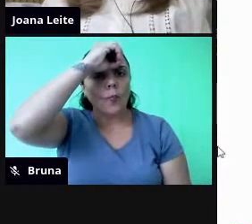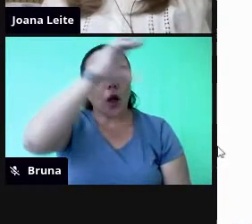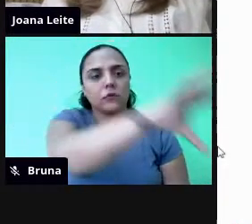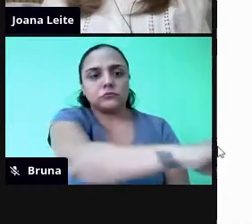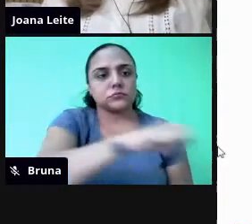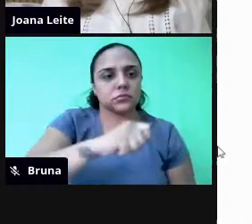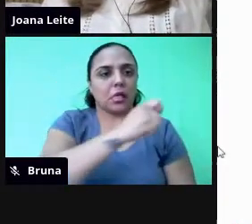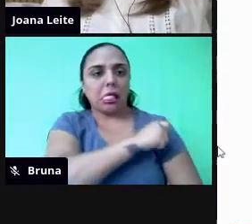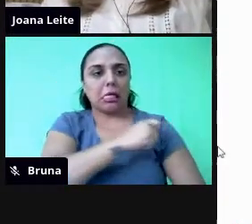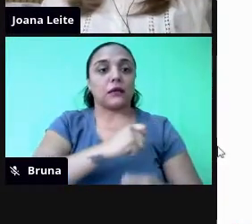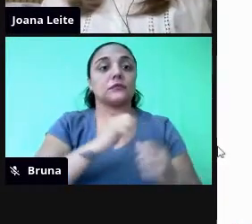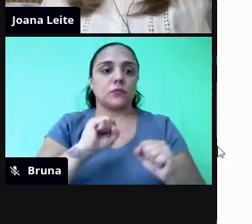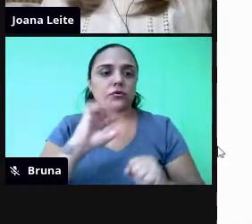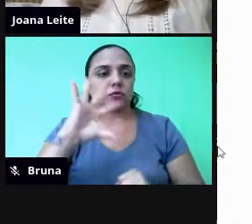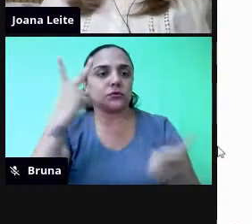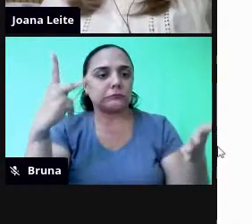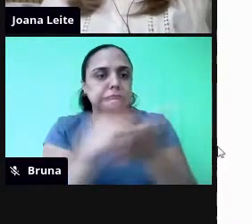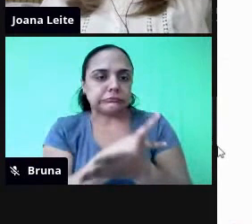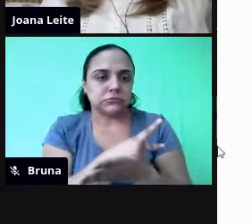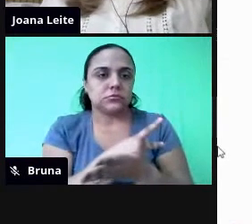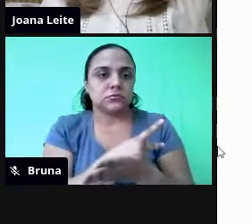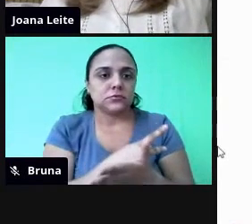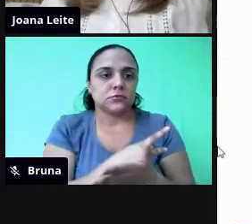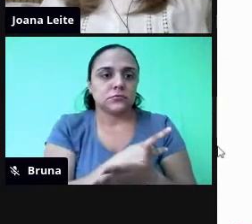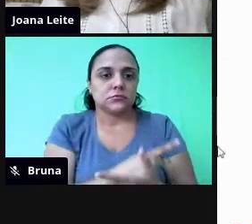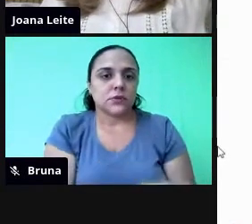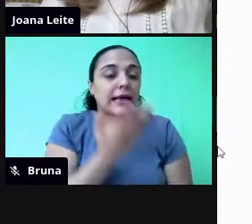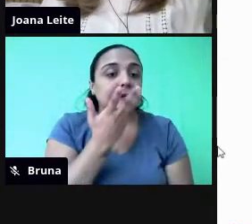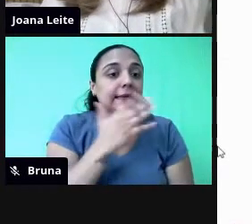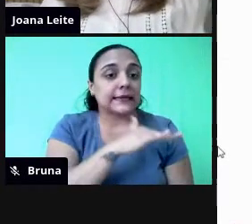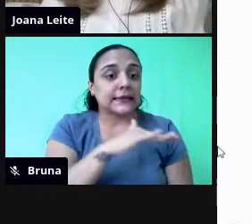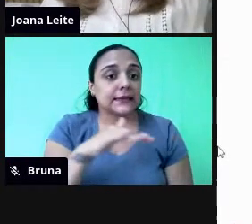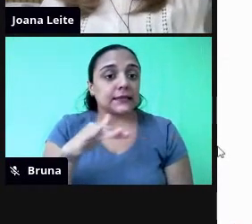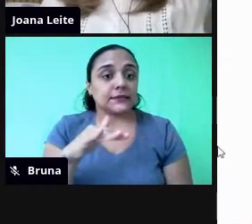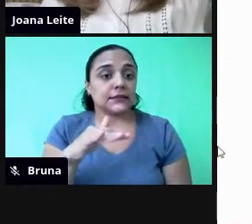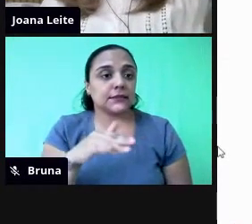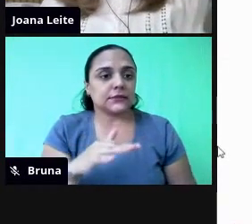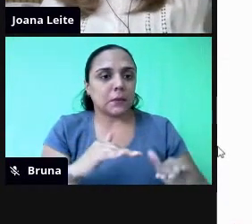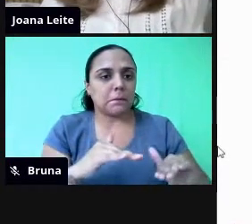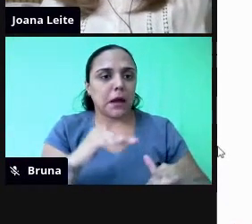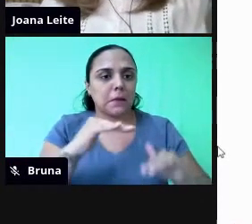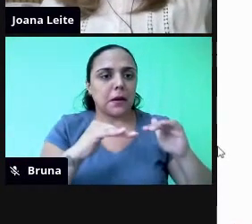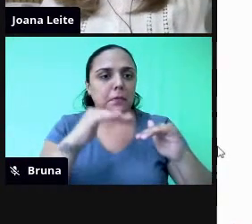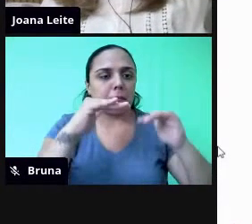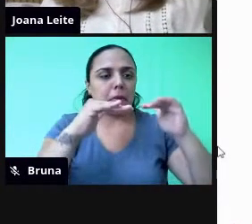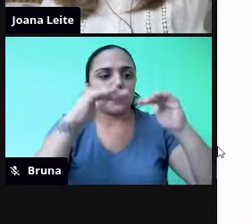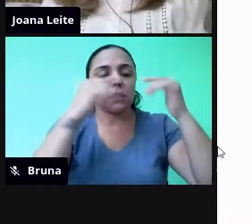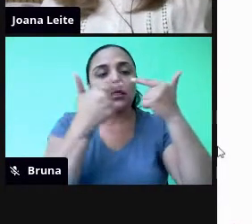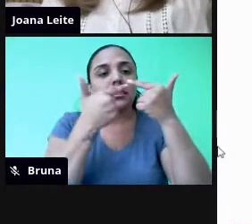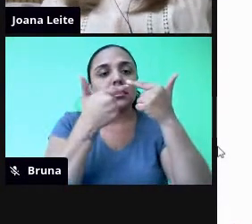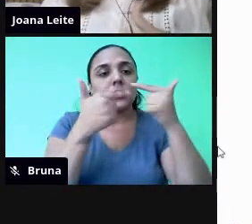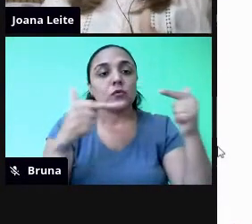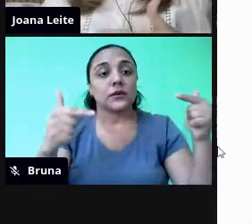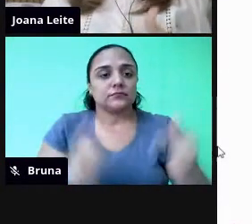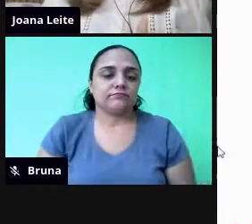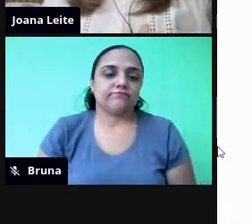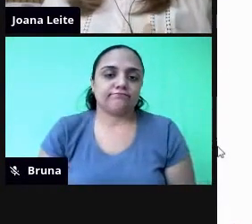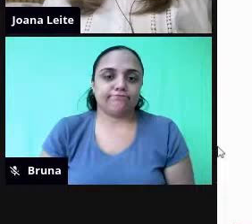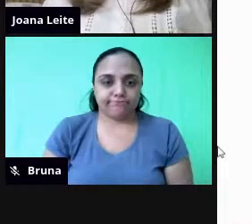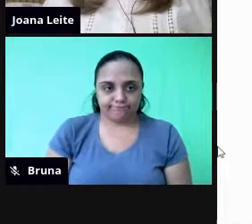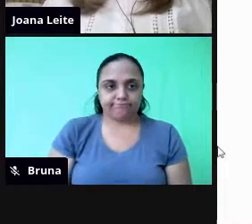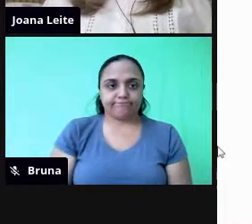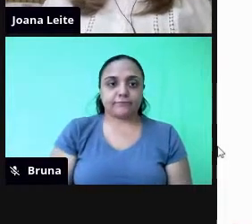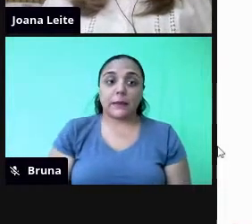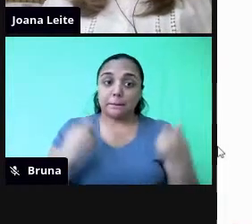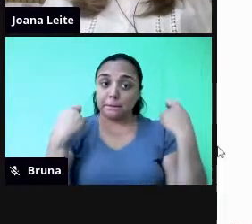típico, neurotípico, que a criança ela não está acompanhando o desenvolvimento, né, típico para a idade dela. Então, são sinais